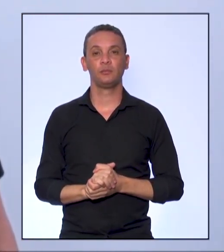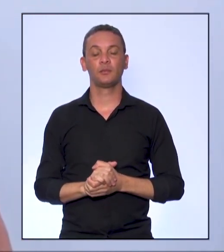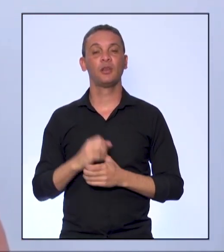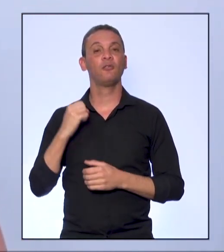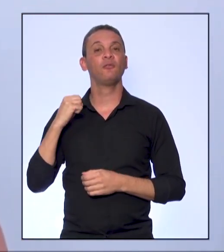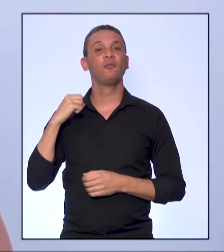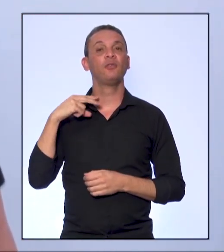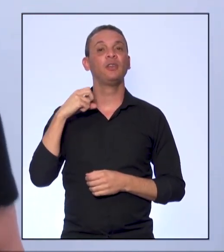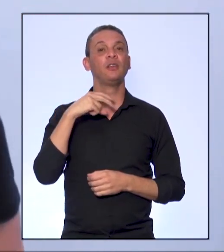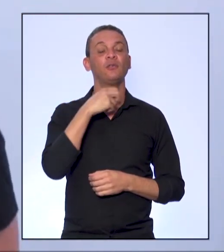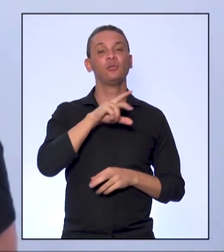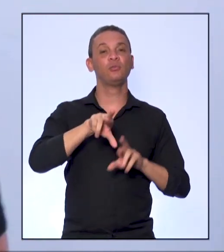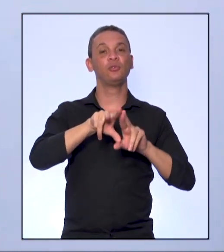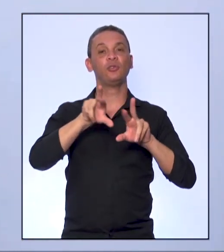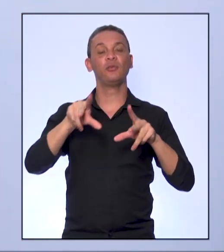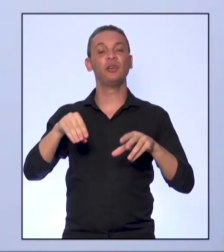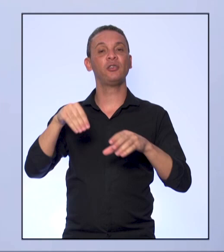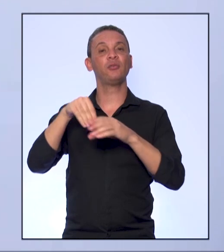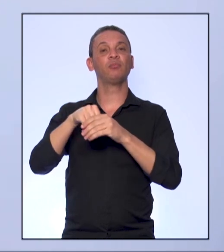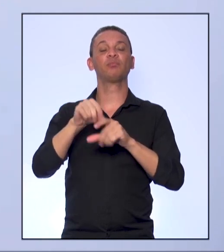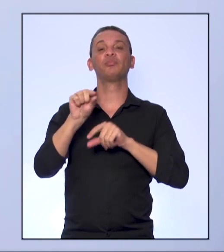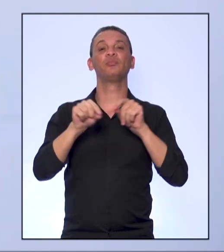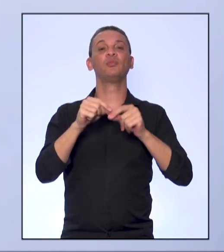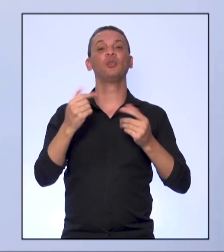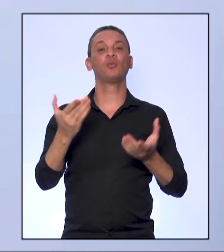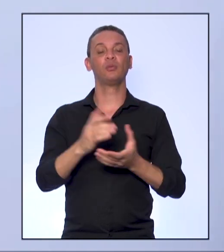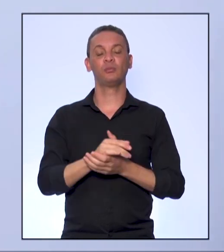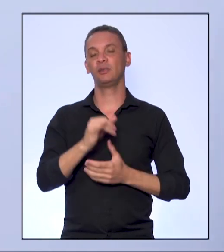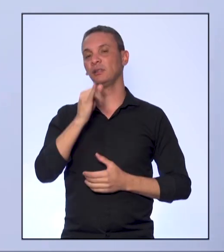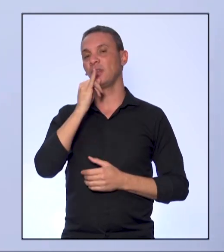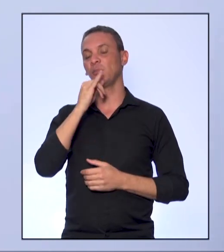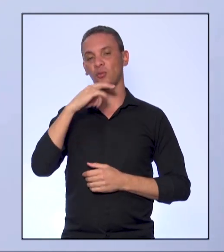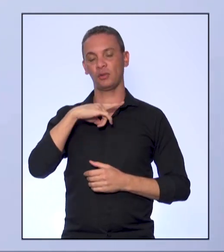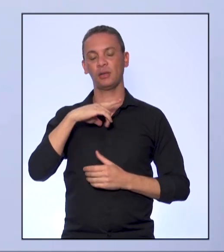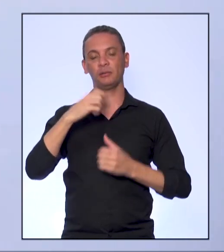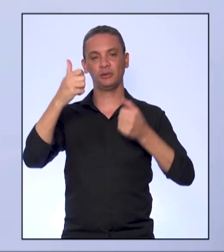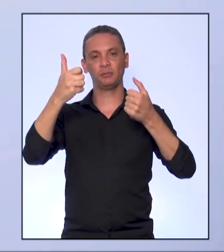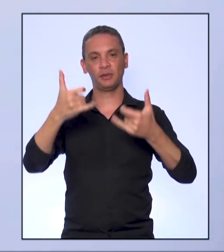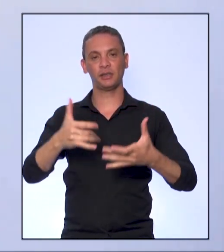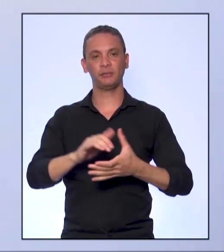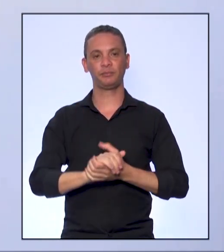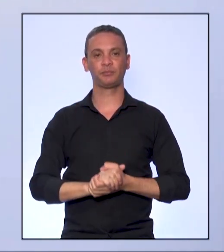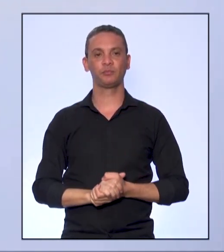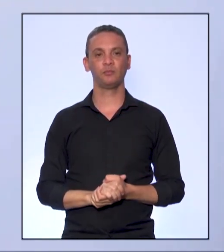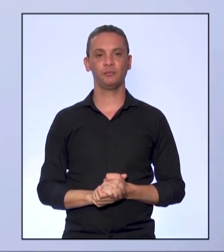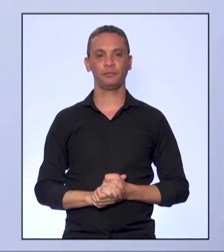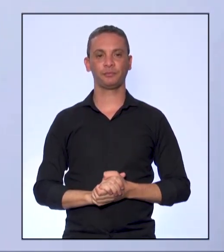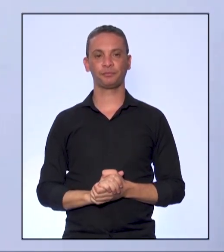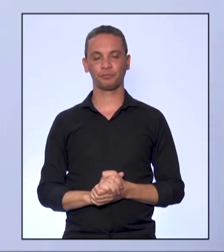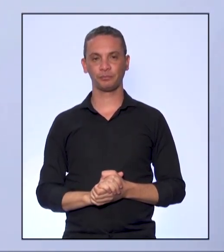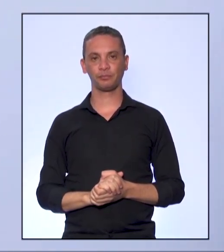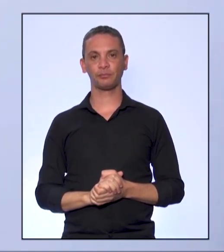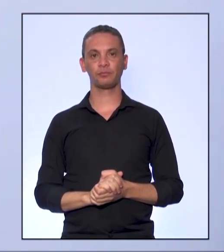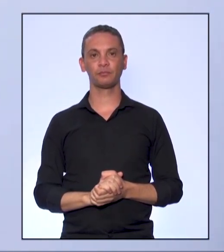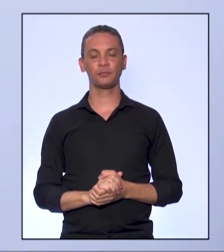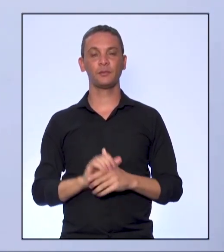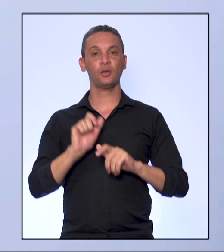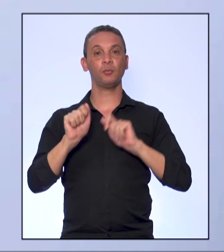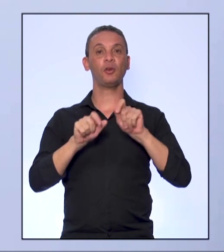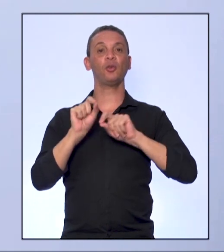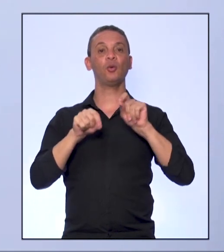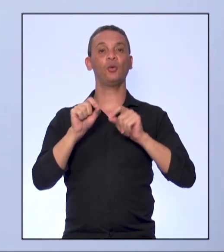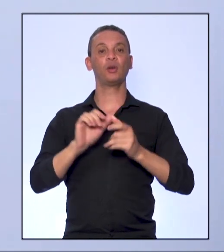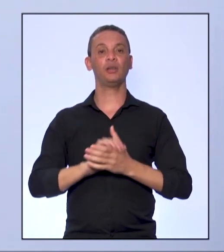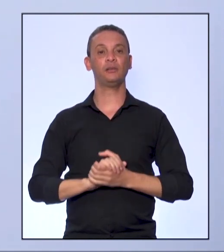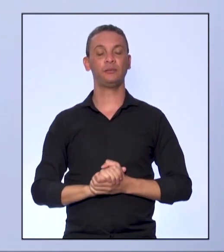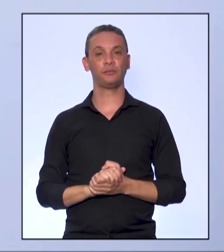de vírus que a gente pode encontrar? E eu vou dar exemplos para vocês, tá? Bora ver aqui. A gente pode ter vírus, galera. Bora ver aqui que eu